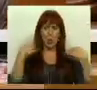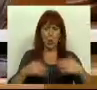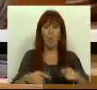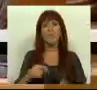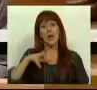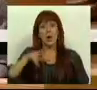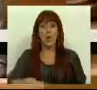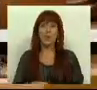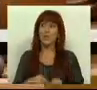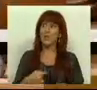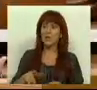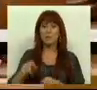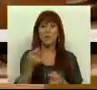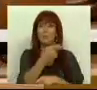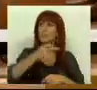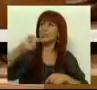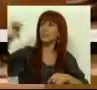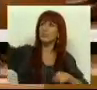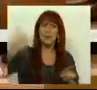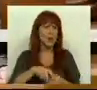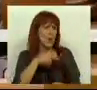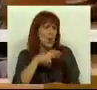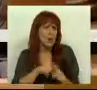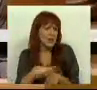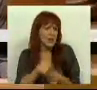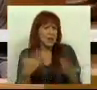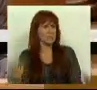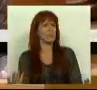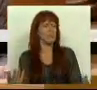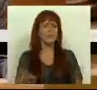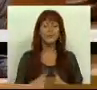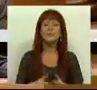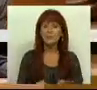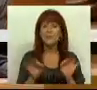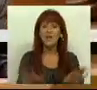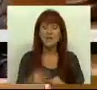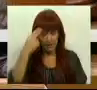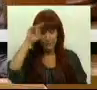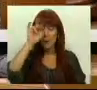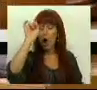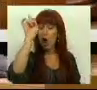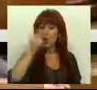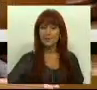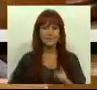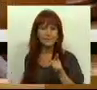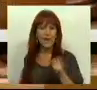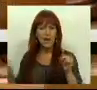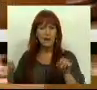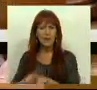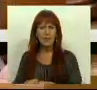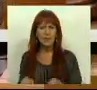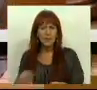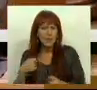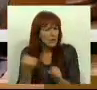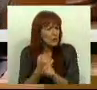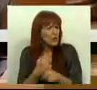que opta por fazer perdurar esta drástica situação. Igualmente equívoca é a ideia de que temos